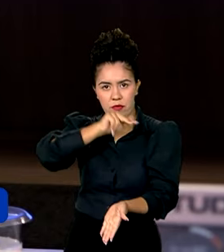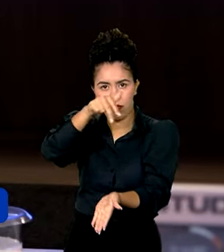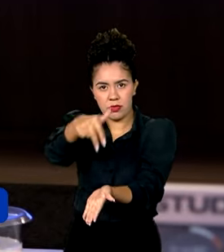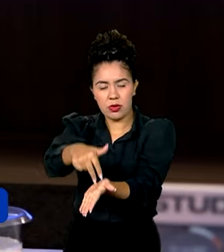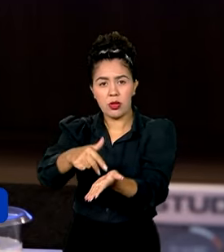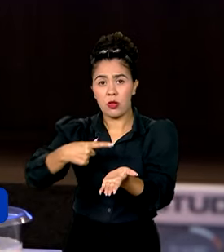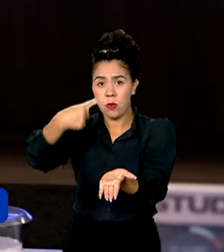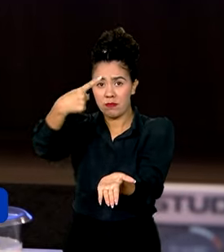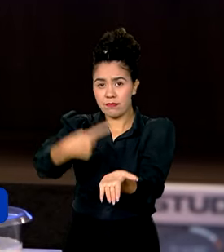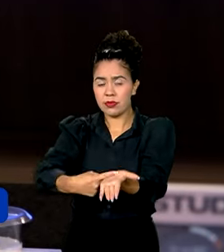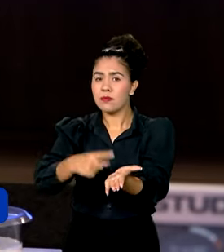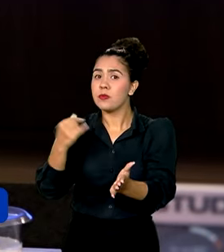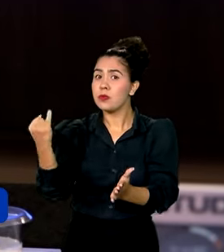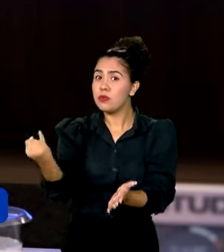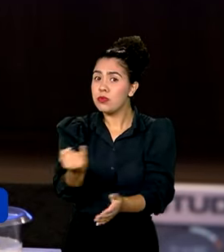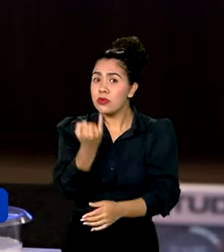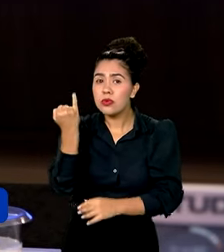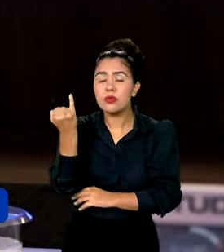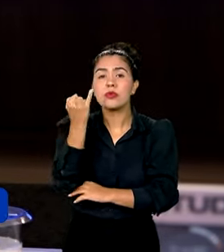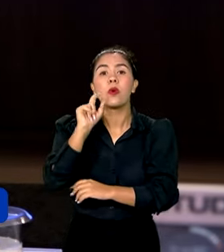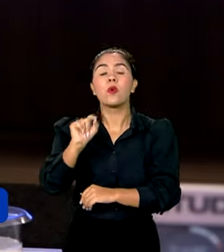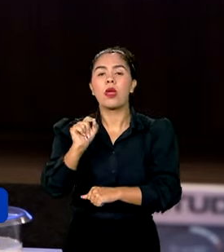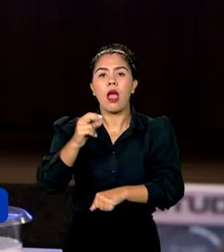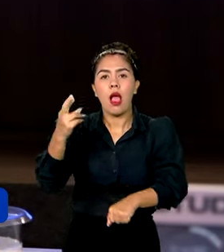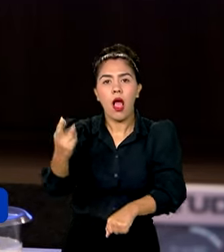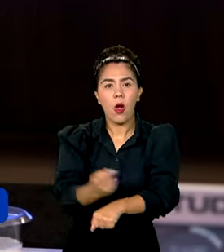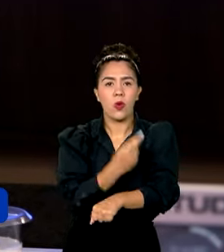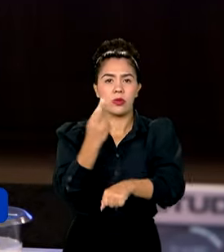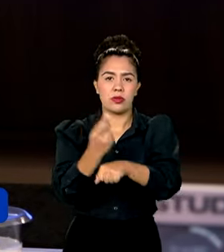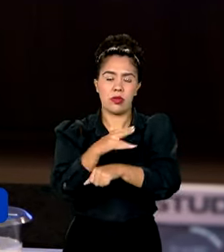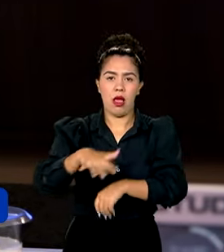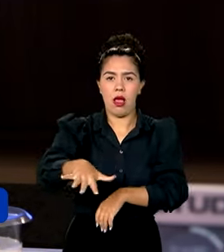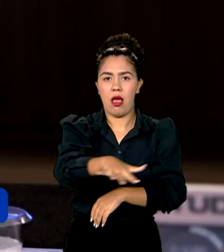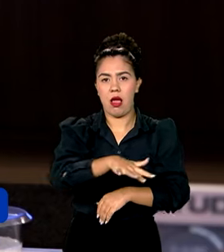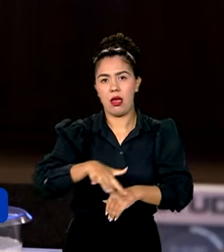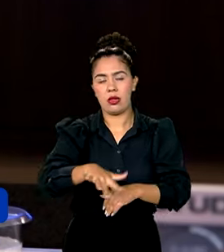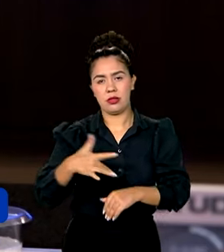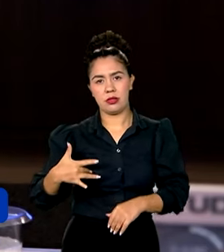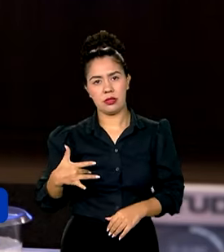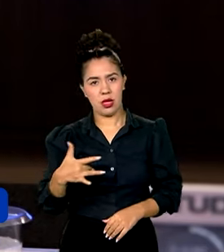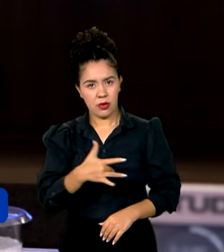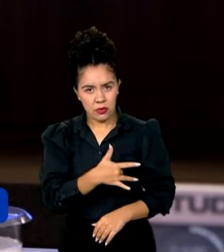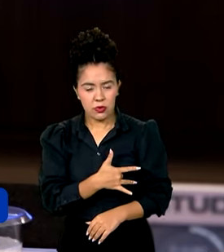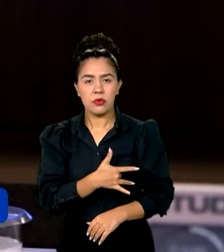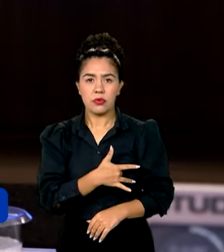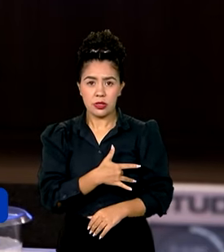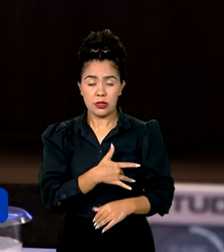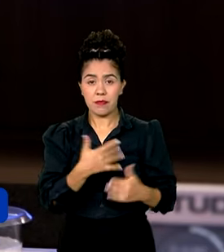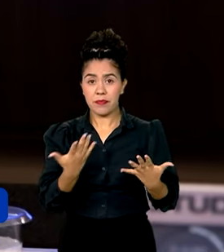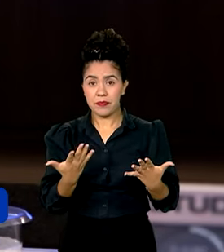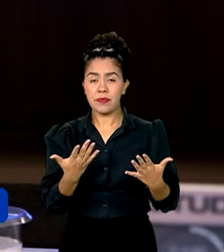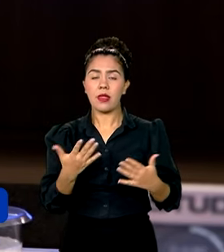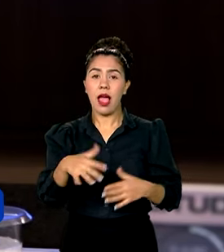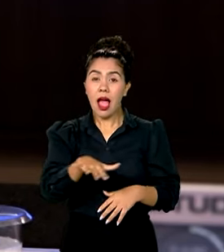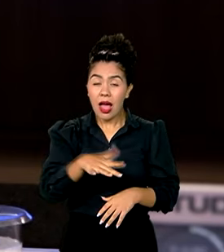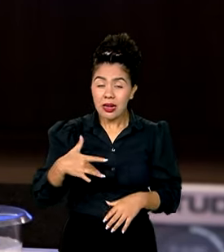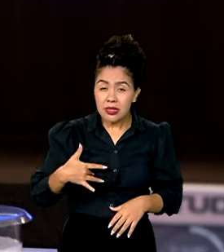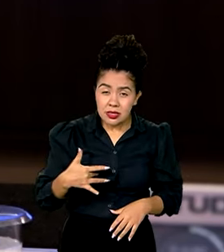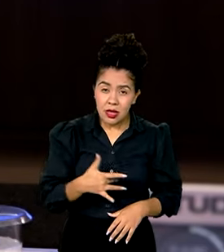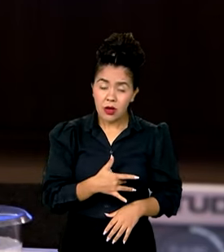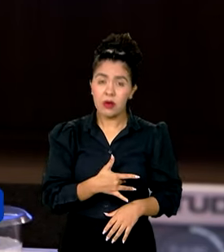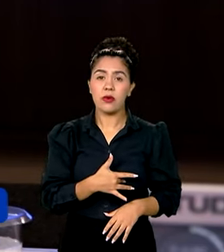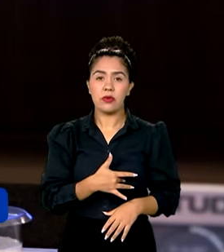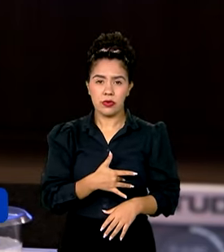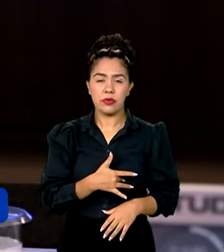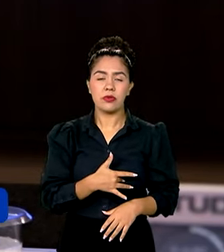agenda muito importante de reconstrução da Saúde então assim no caso da Saúde eu